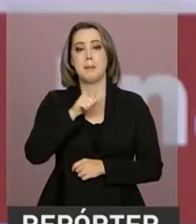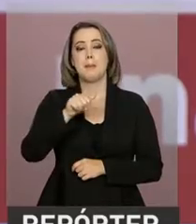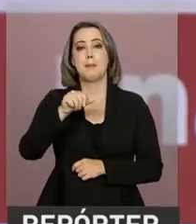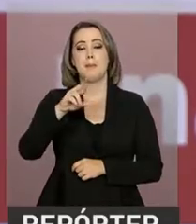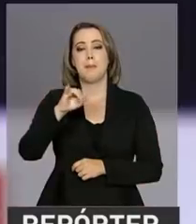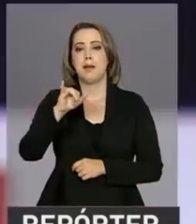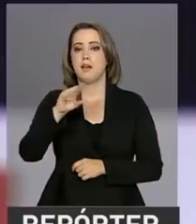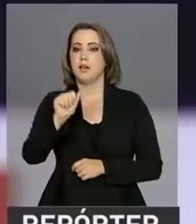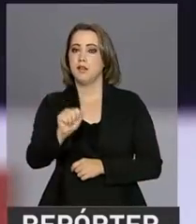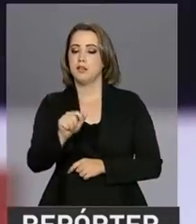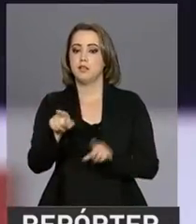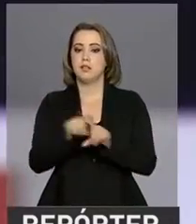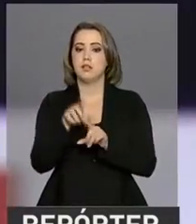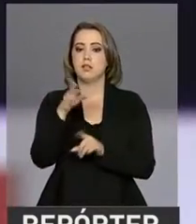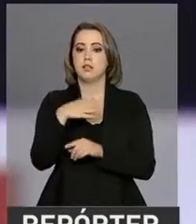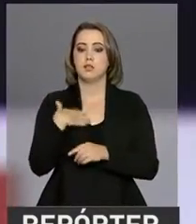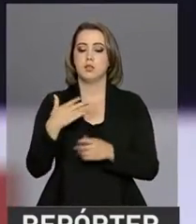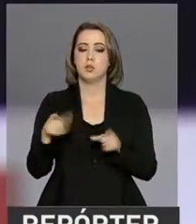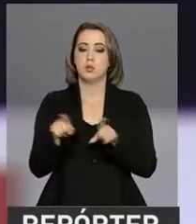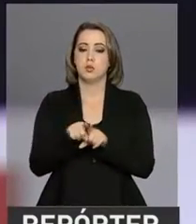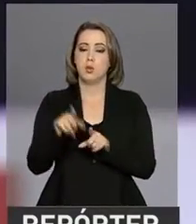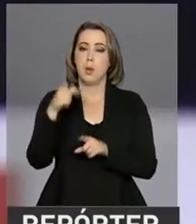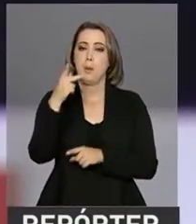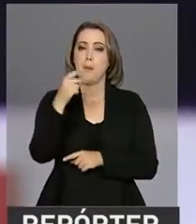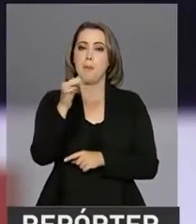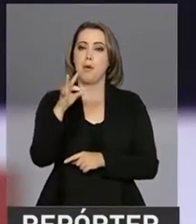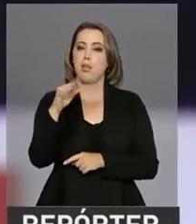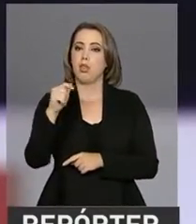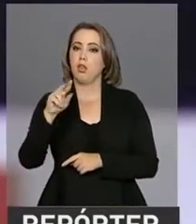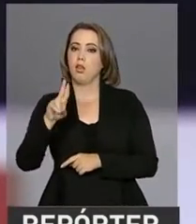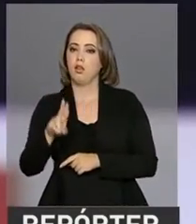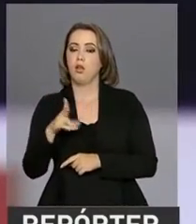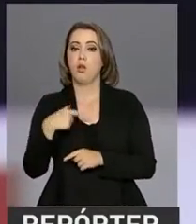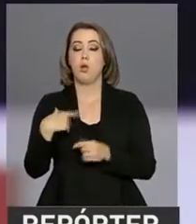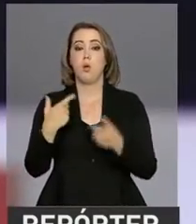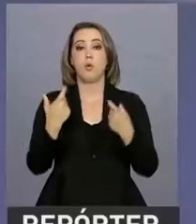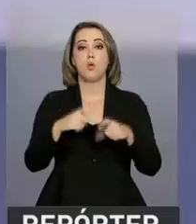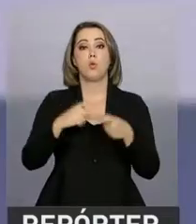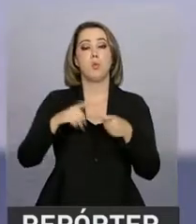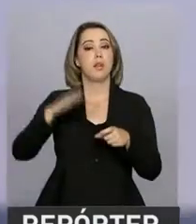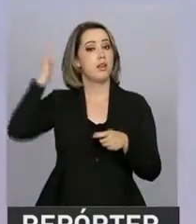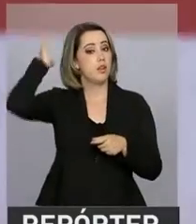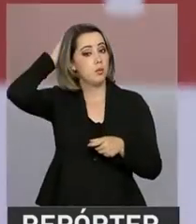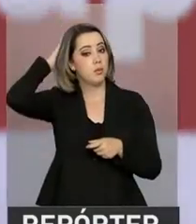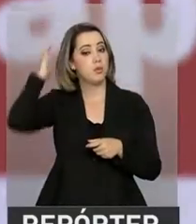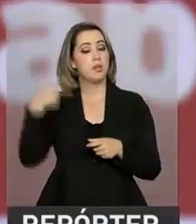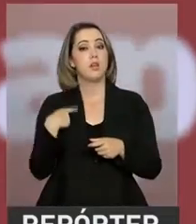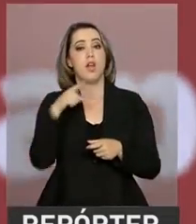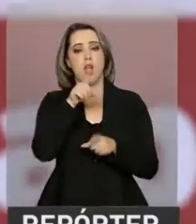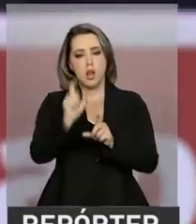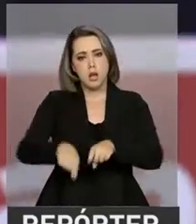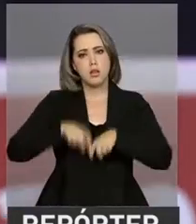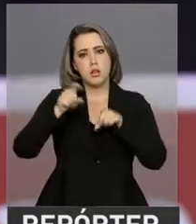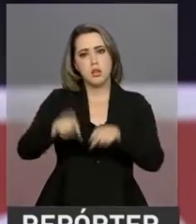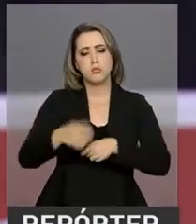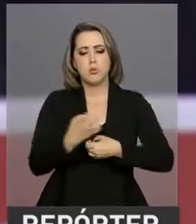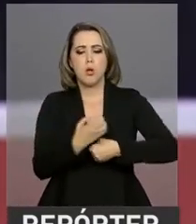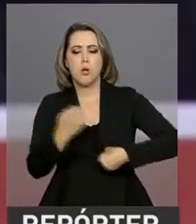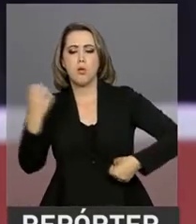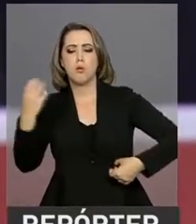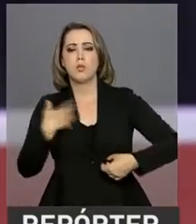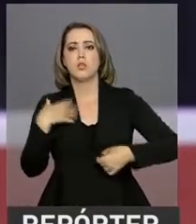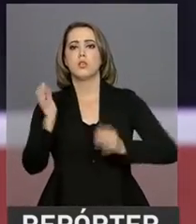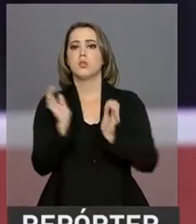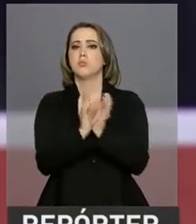à terra em portel a 270 quilômetros de belém no pará produz mandioca feijão abacaxi